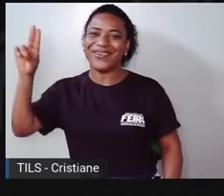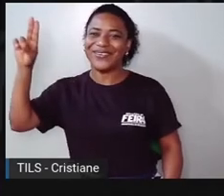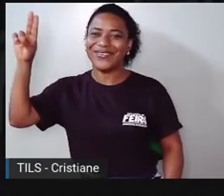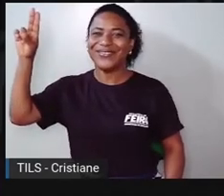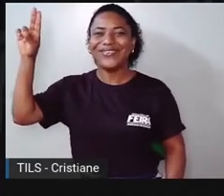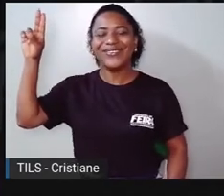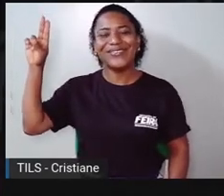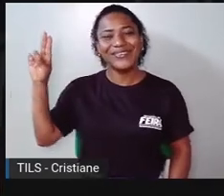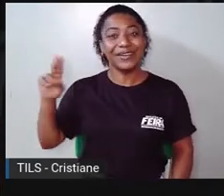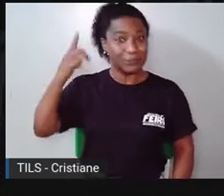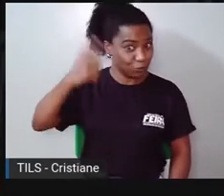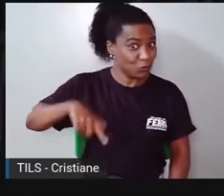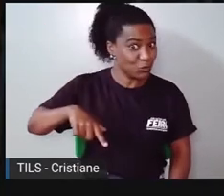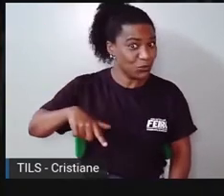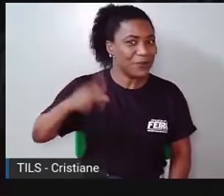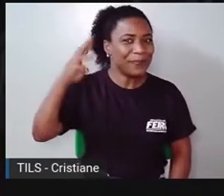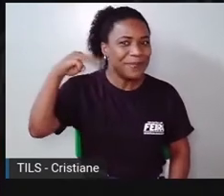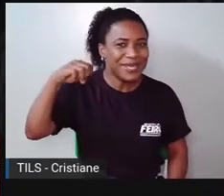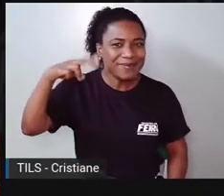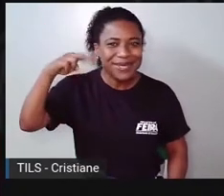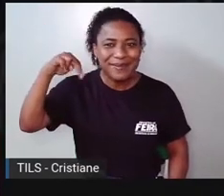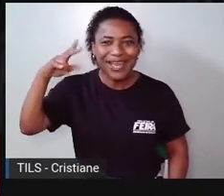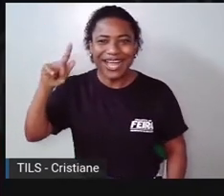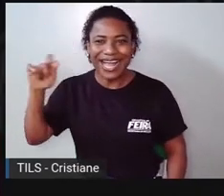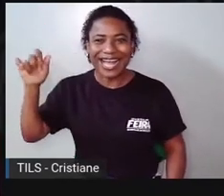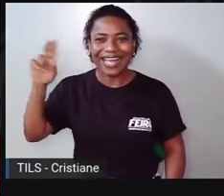Mi-mi-ga-ga-ga-gau. De novo.